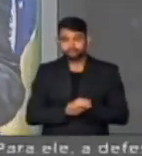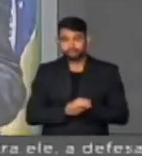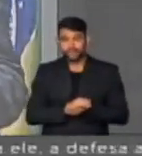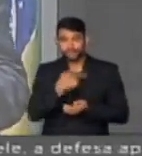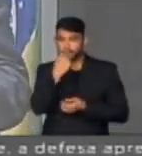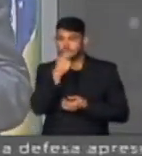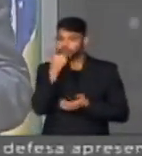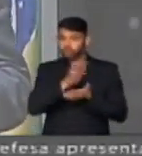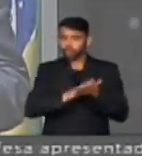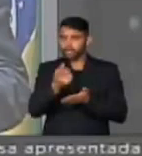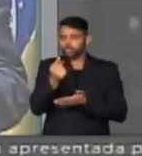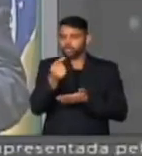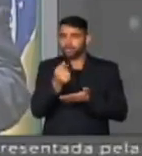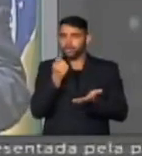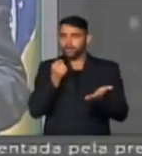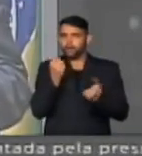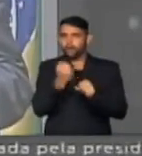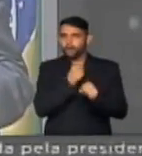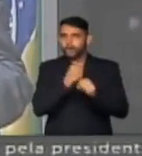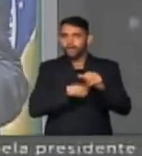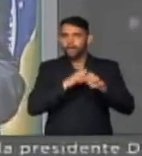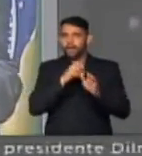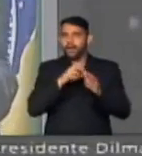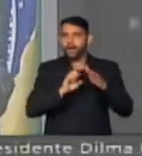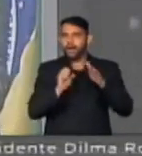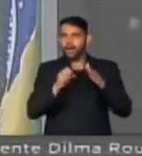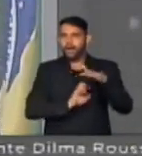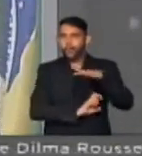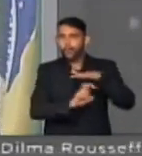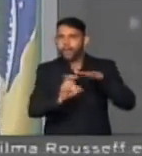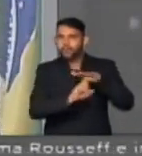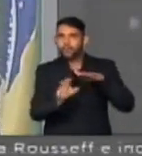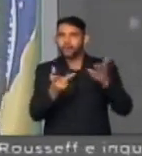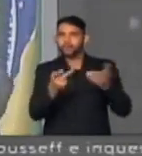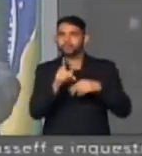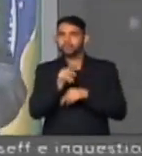Para ti não tem dinheiro para o trem, mas para a Venezuela tem.